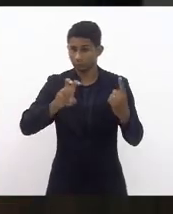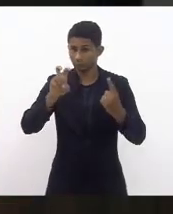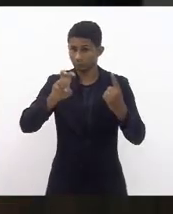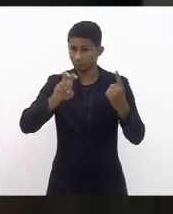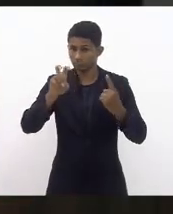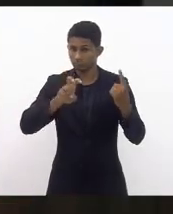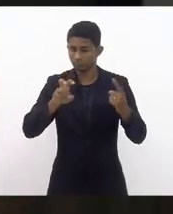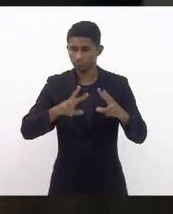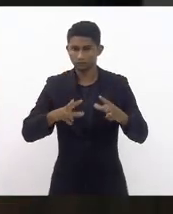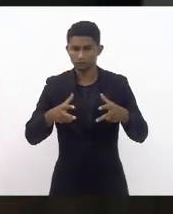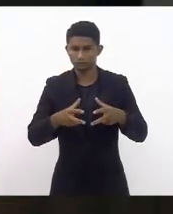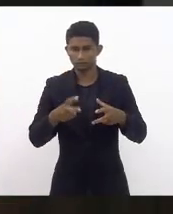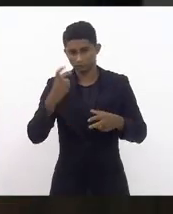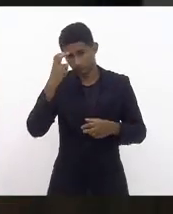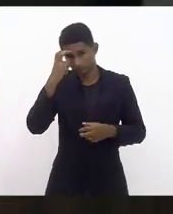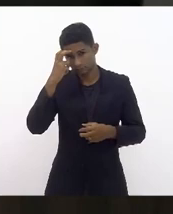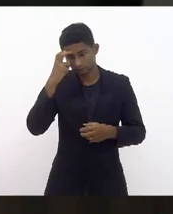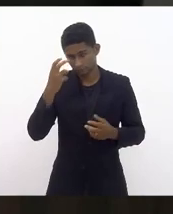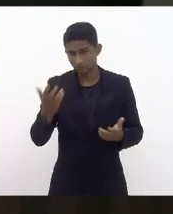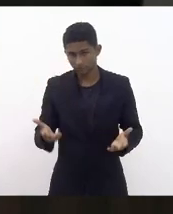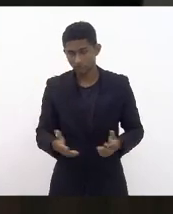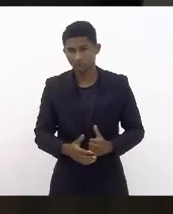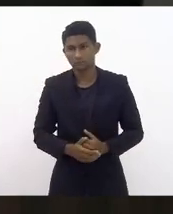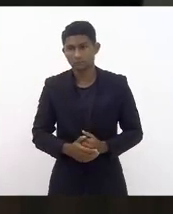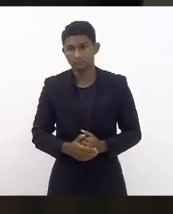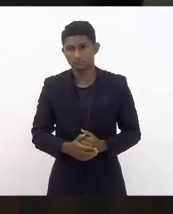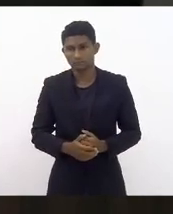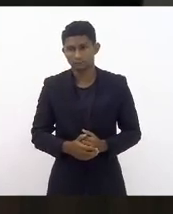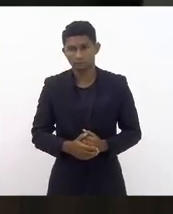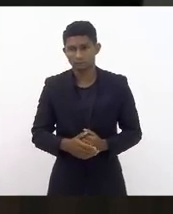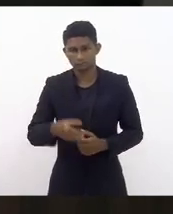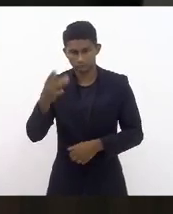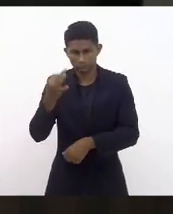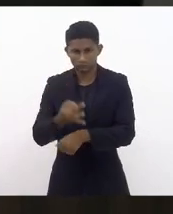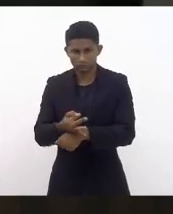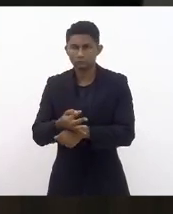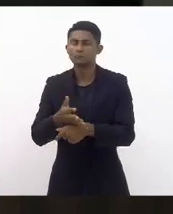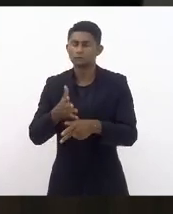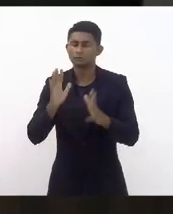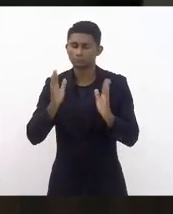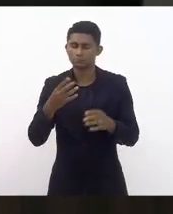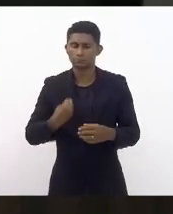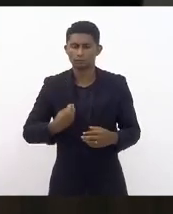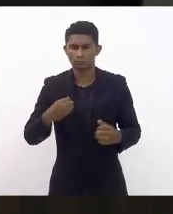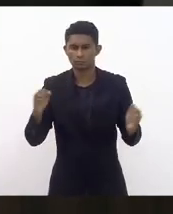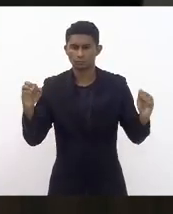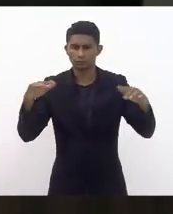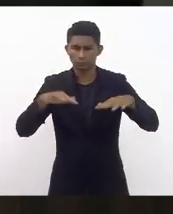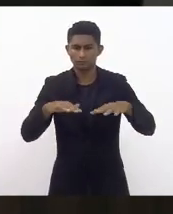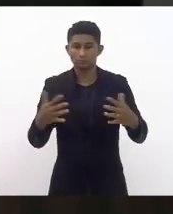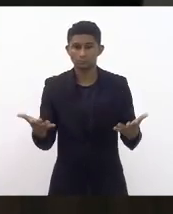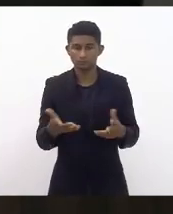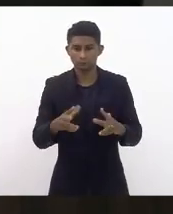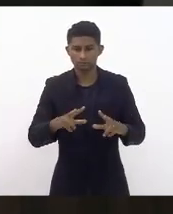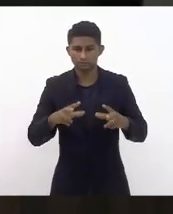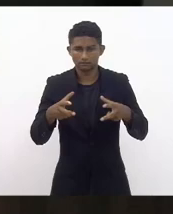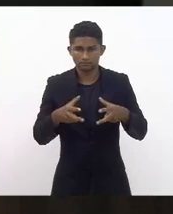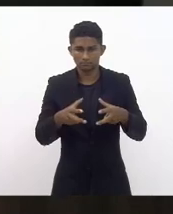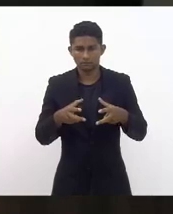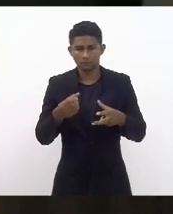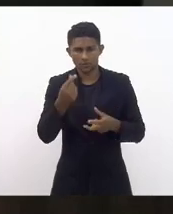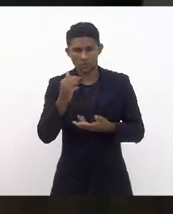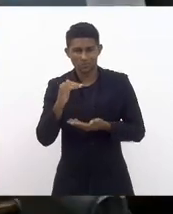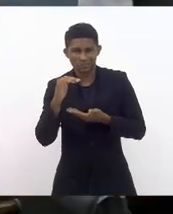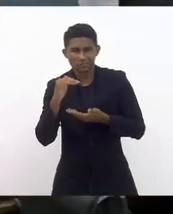Pela Comissão de Cultura. Rosenberg não veio, mas já deu quórum. Pela Comissão de Orçamento, deputado Márcio Canella.